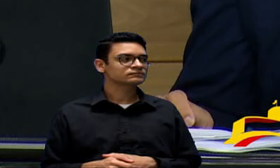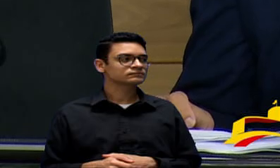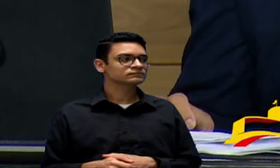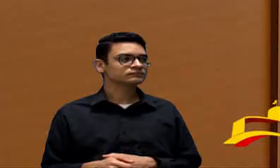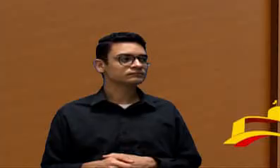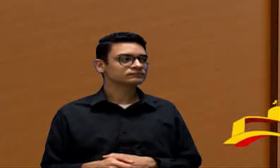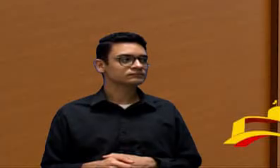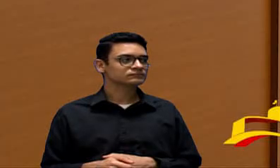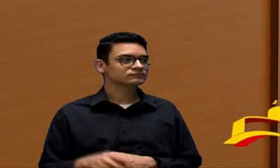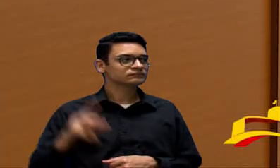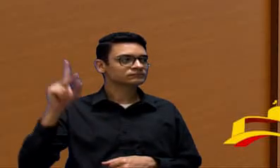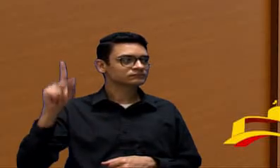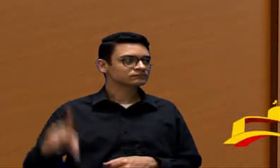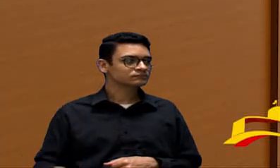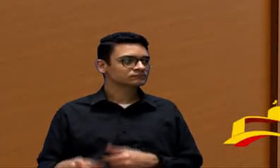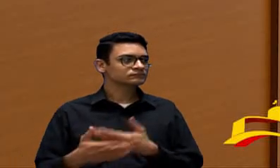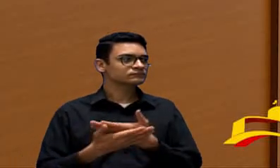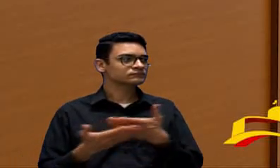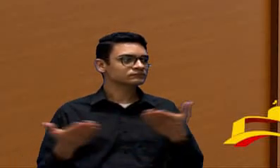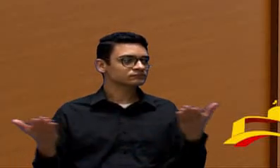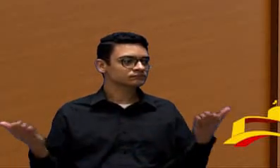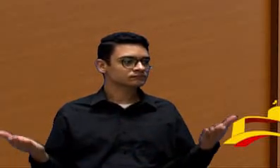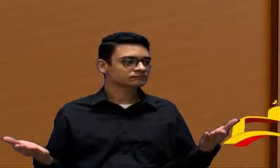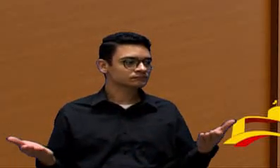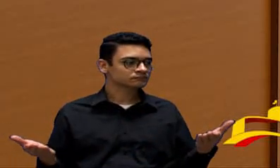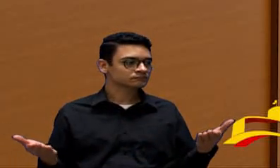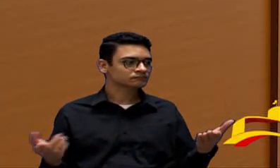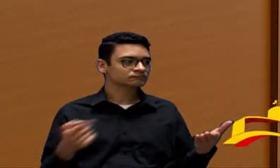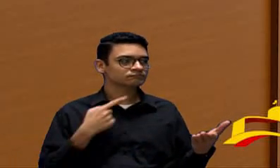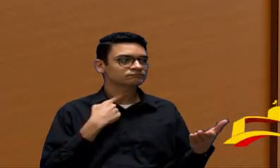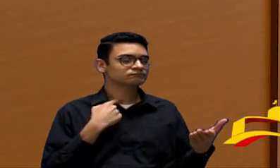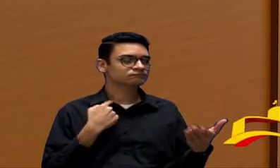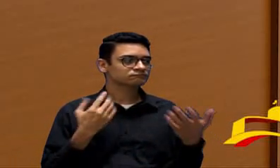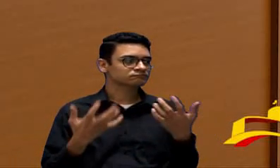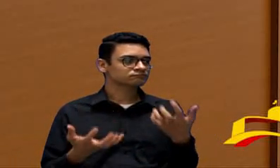Senhor presidente, senhores vereadores, eu só queria